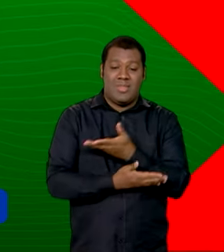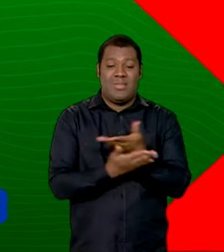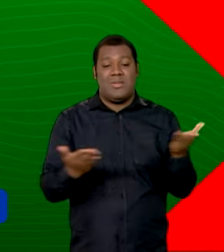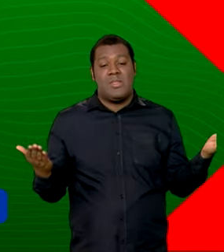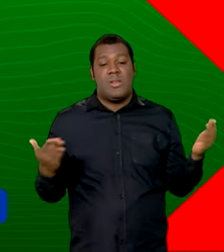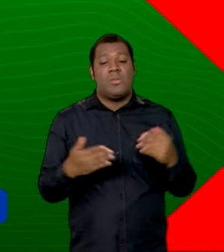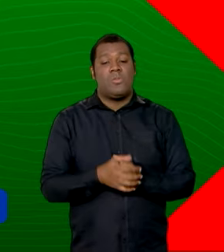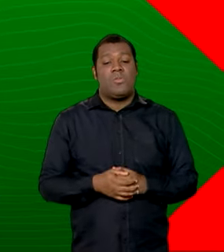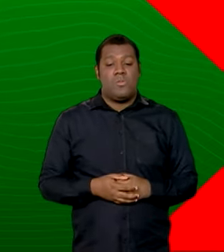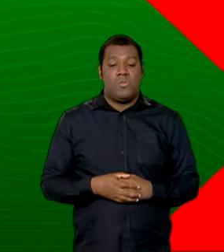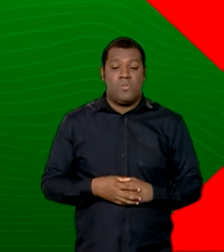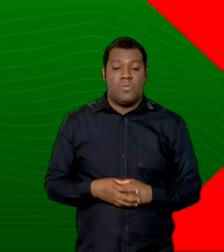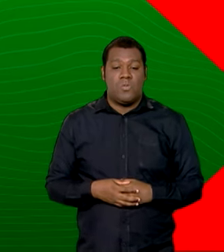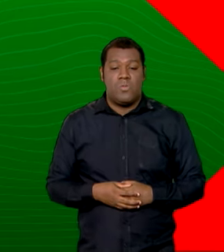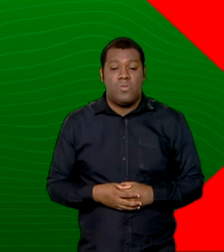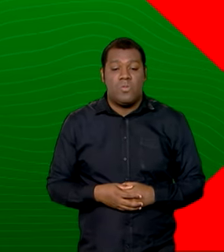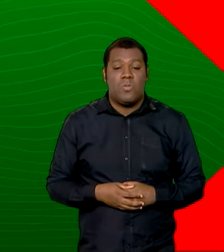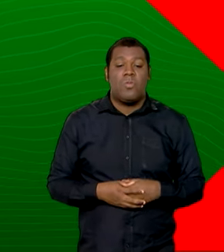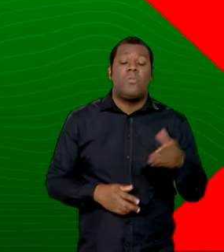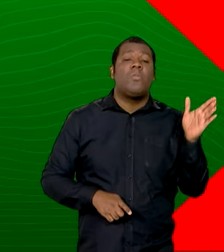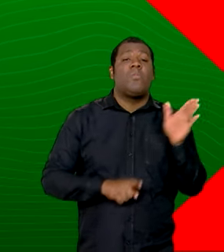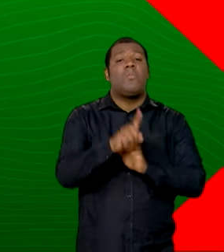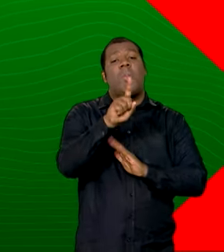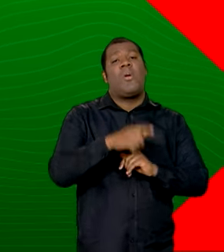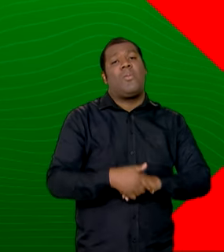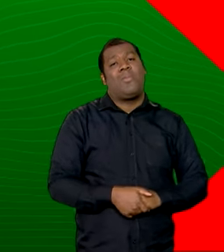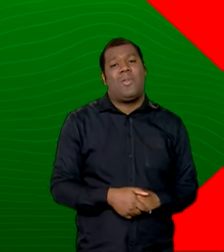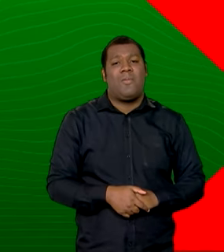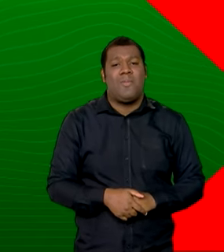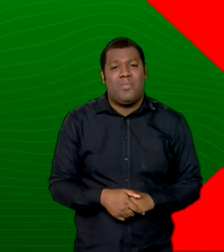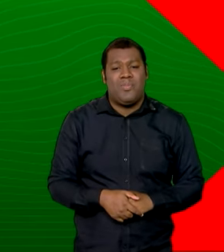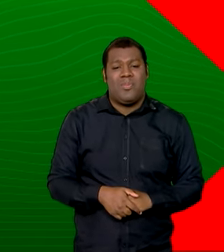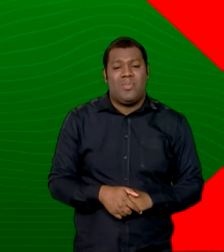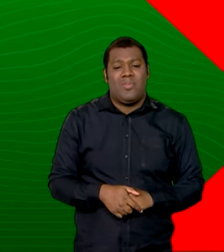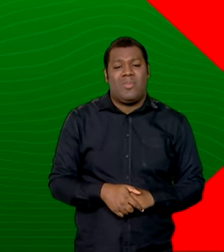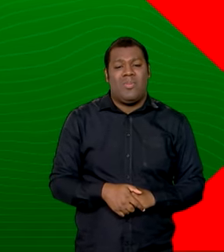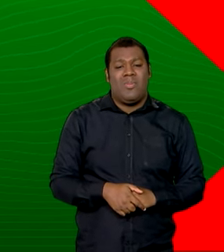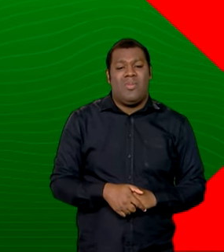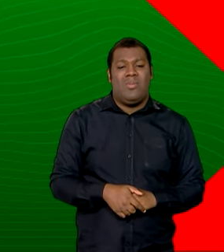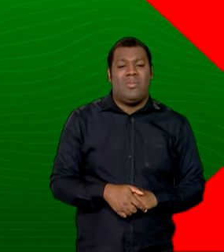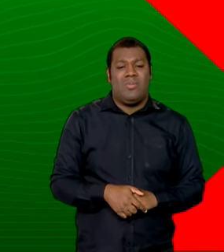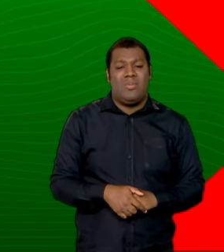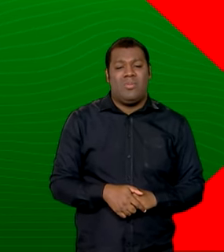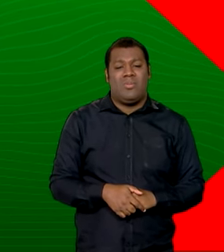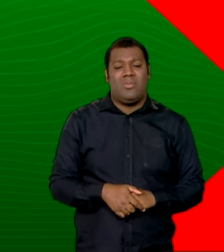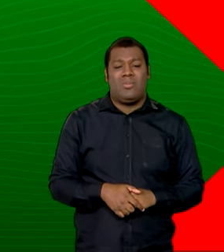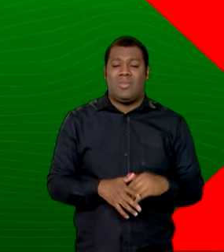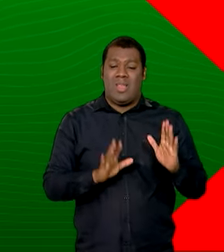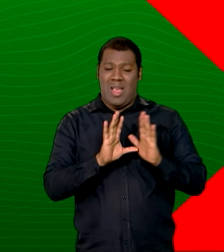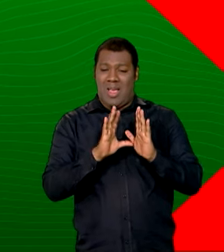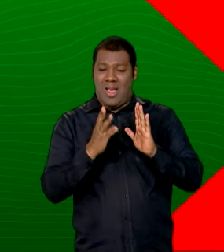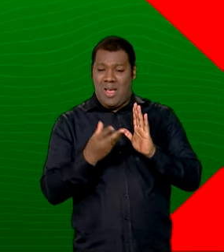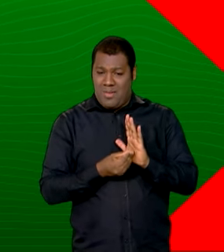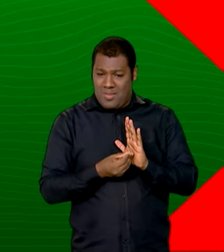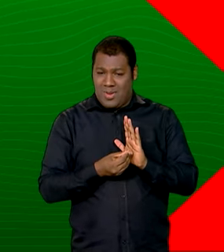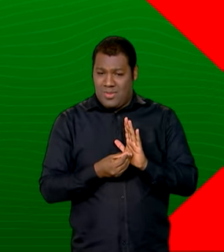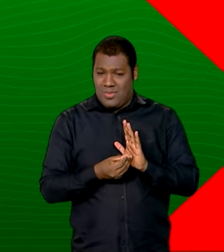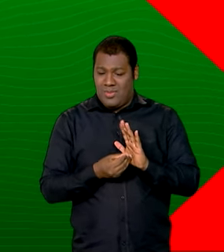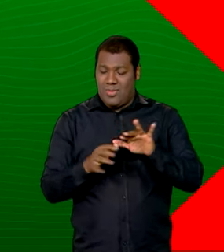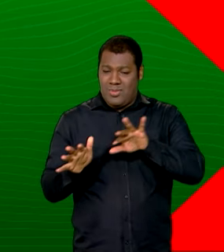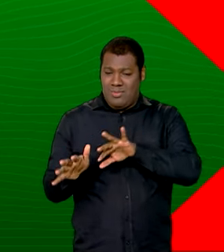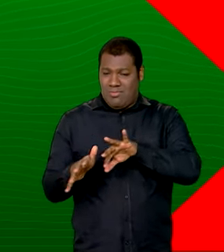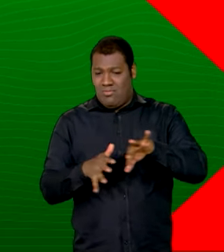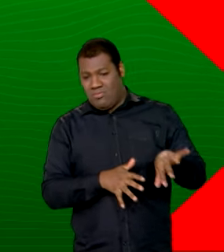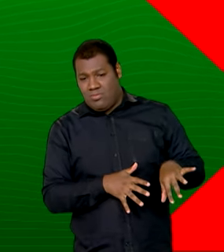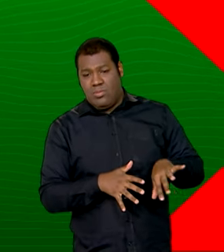Ministro olha Ministro eu queria fazer uma pergunta e Fugindo um pouquinho desse assunto da Amazônia mas obviamente também dentro